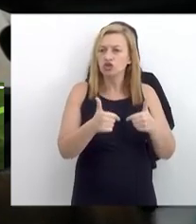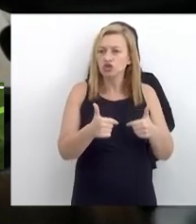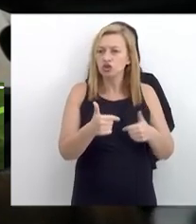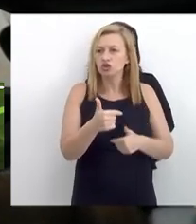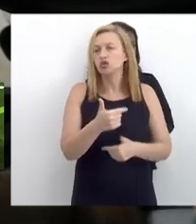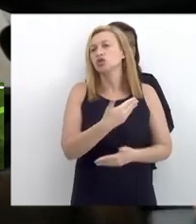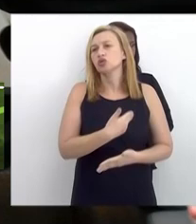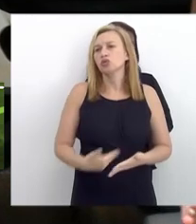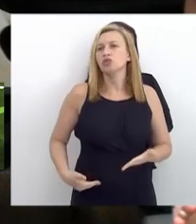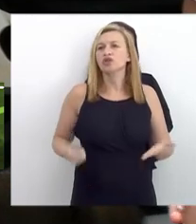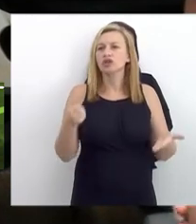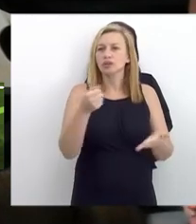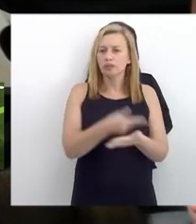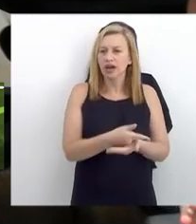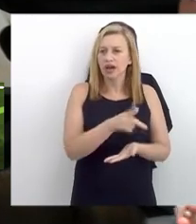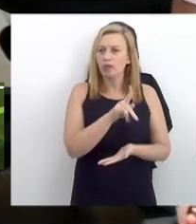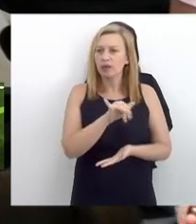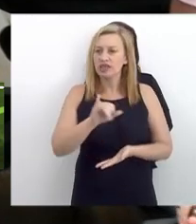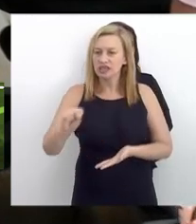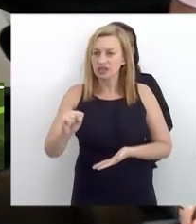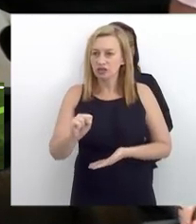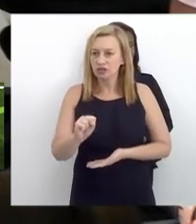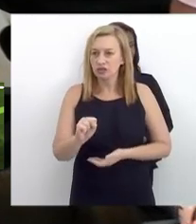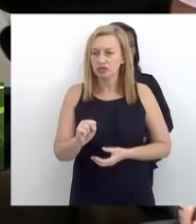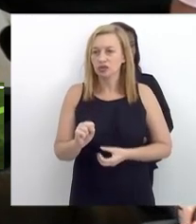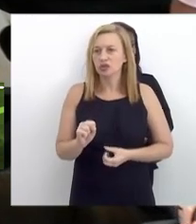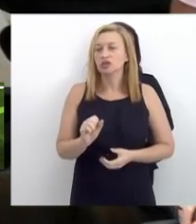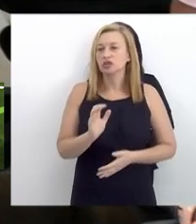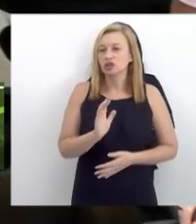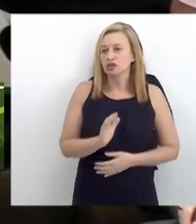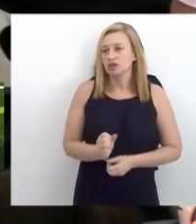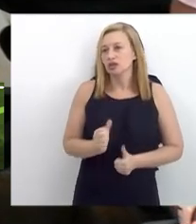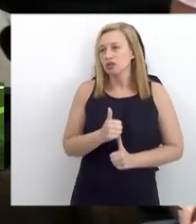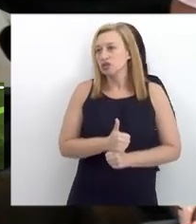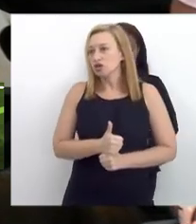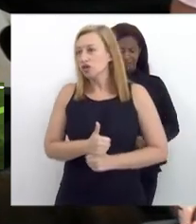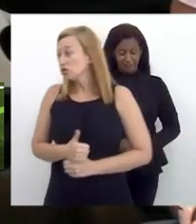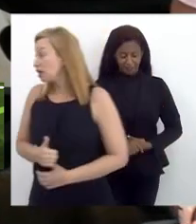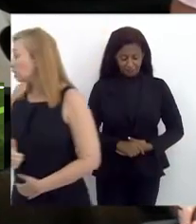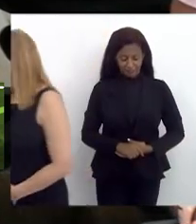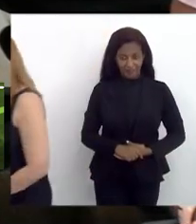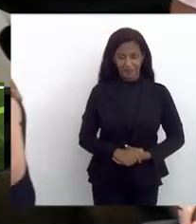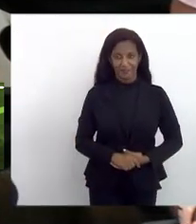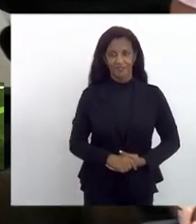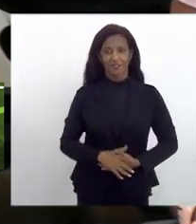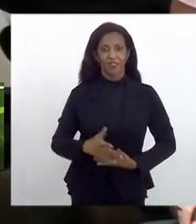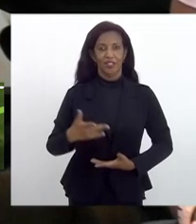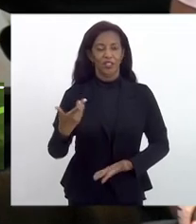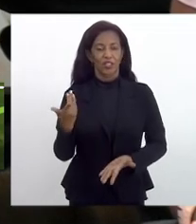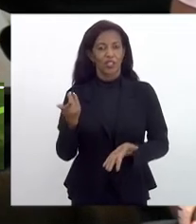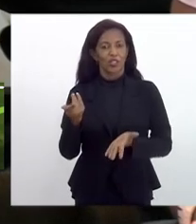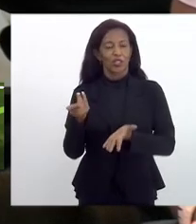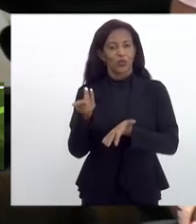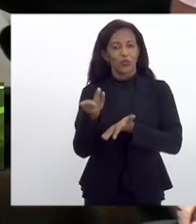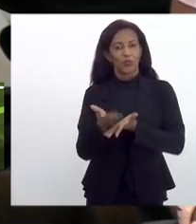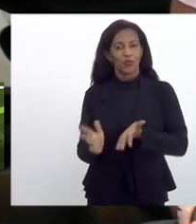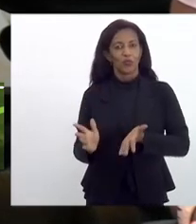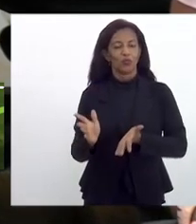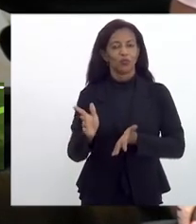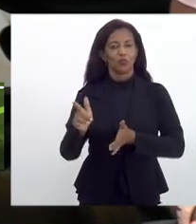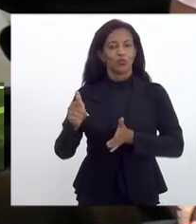o passivo também, já que tivemos alguns anos que o fundo de combate à pobreza não foi utilizado na sua